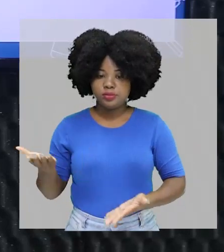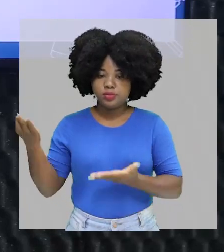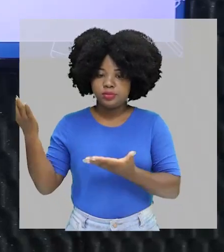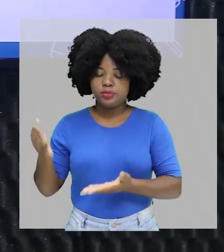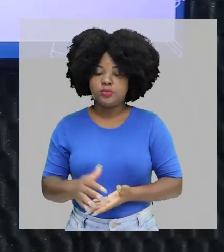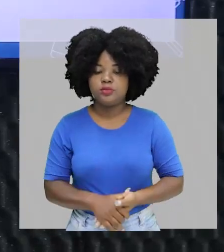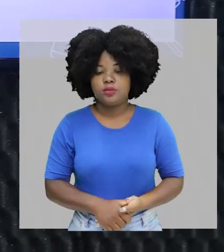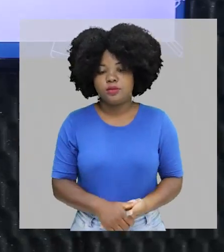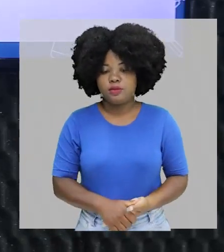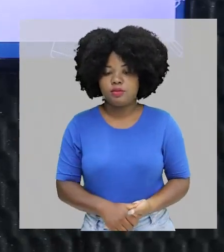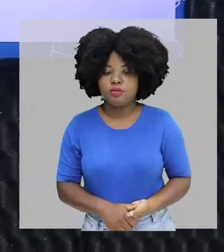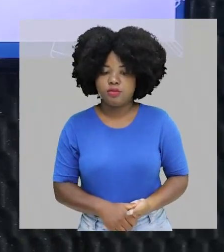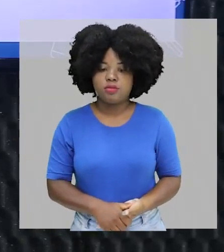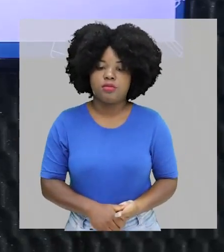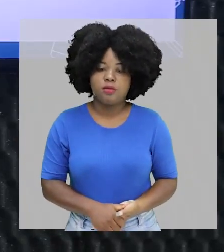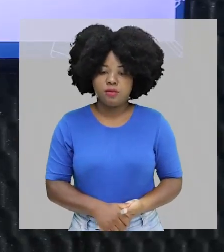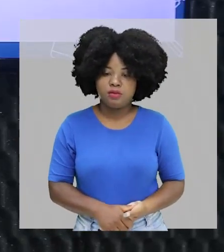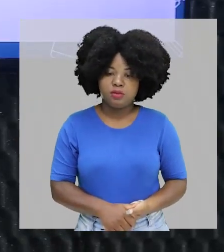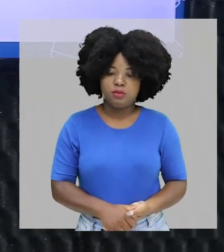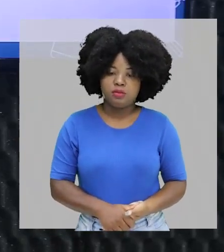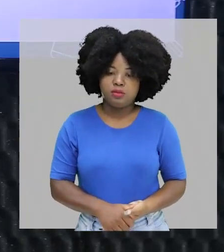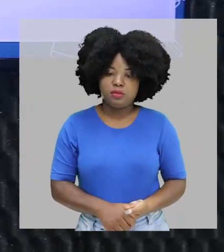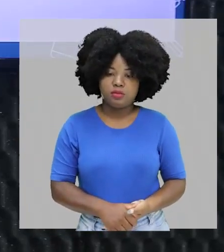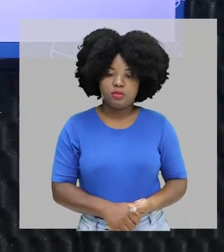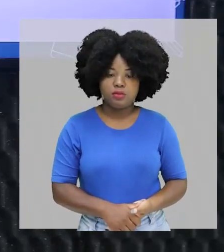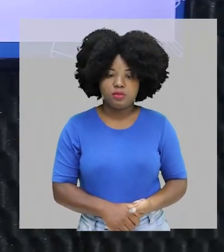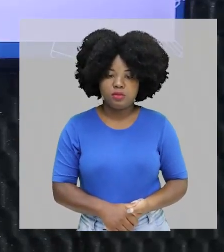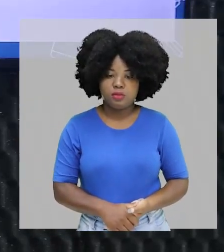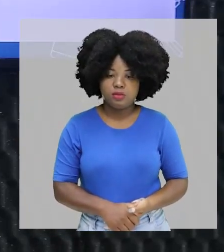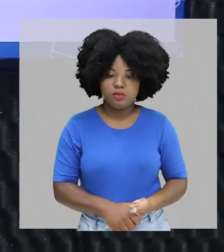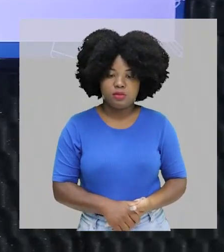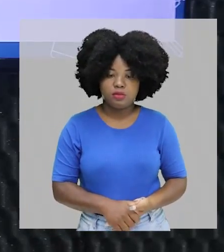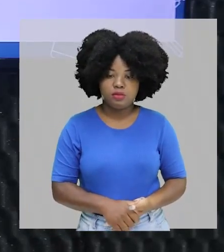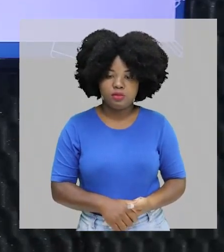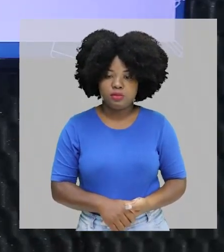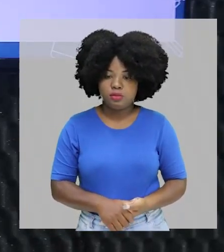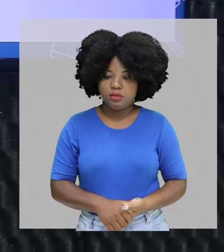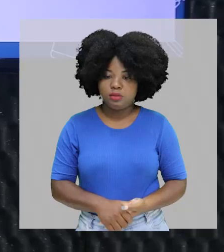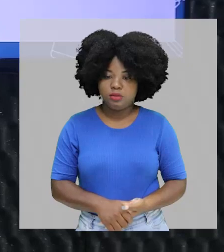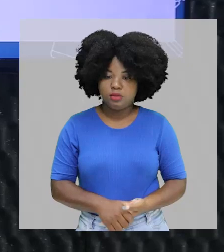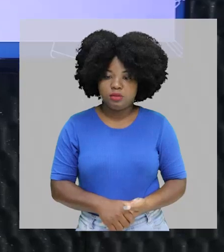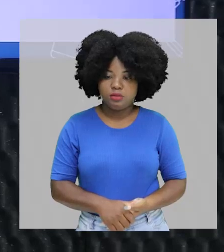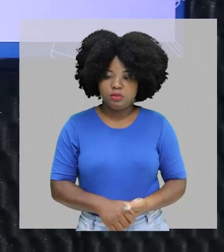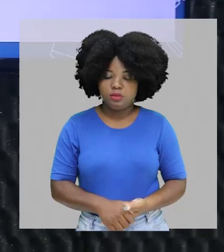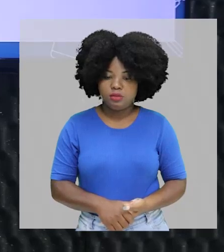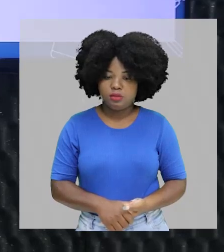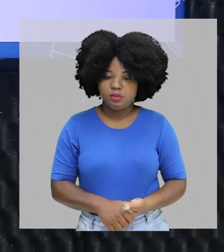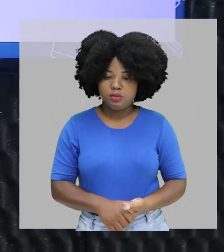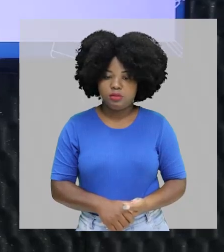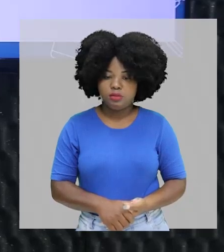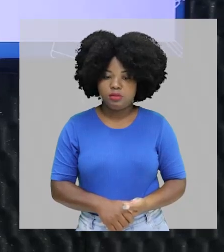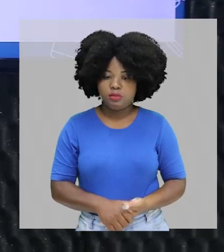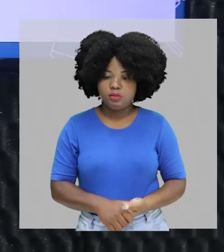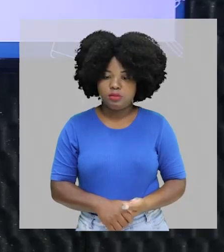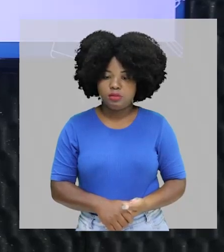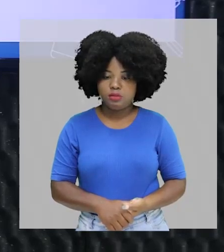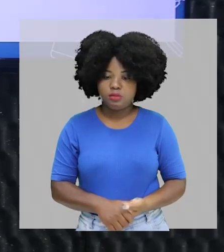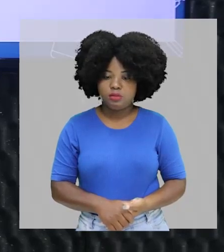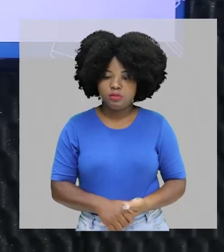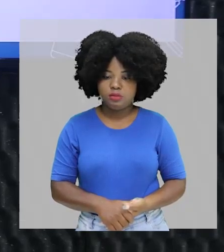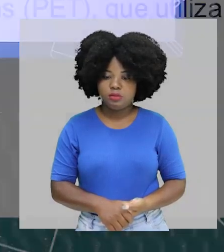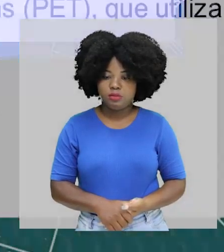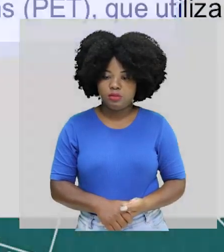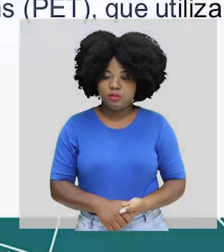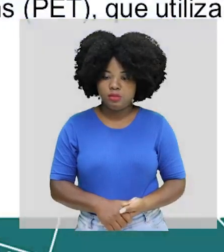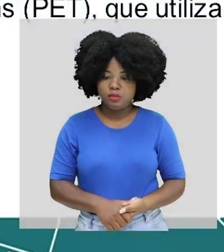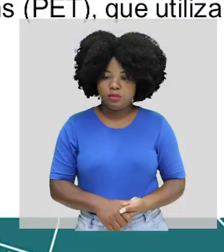Os radiofármacos, eles podem ser usados para diagnósticos ou então tratamentos. Uso do diagnóstico,